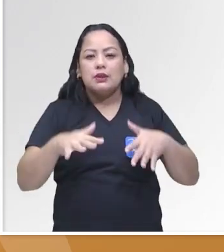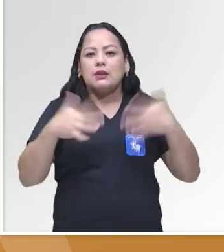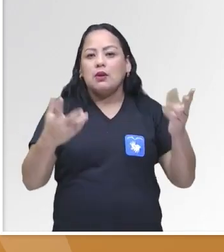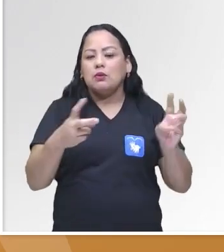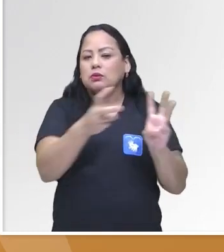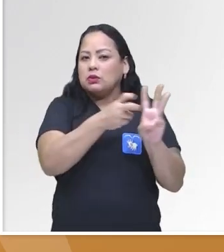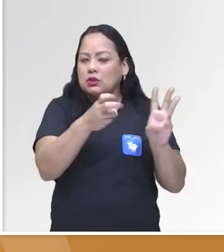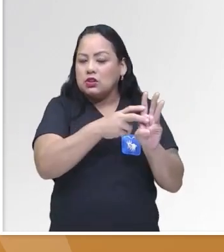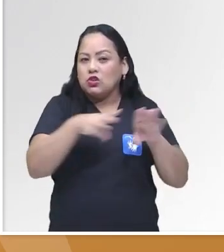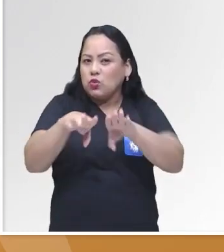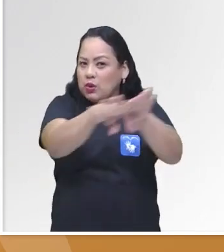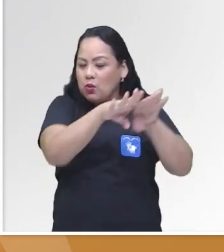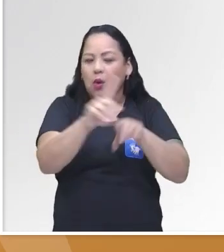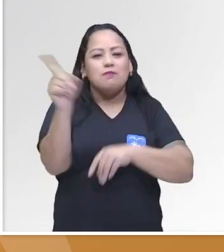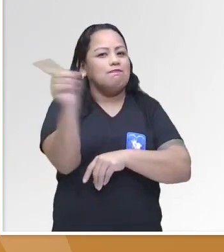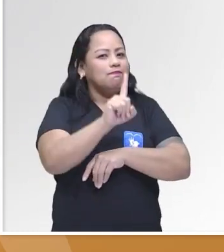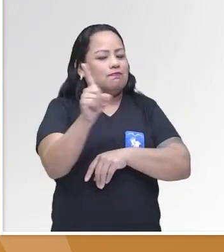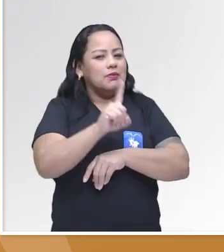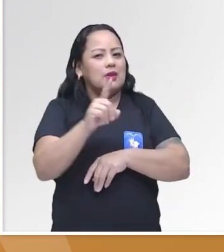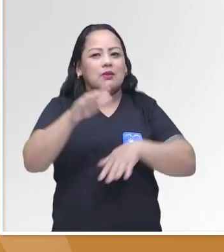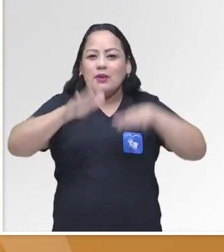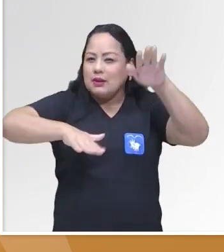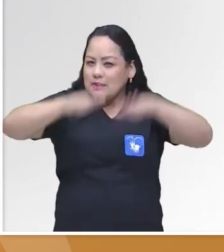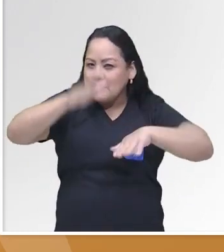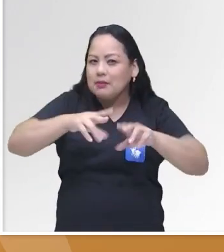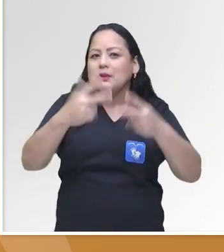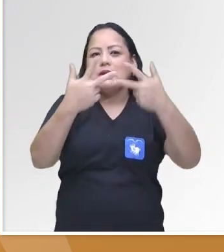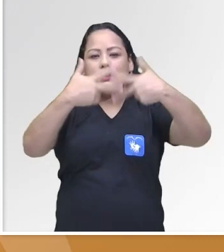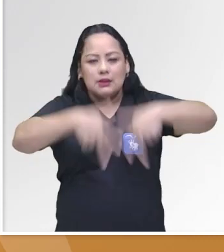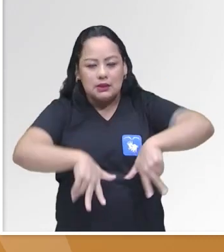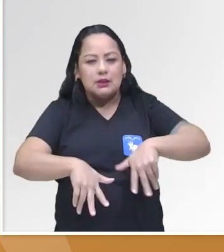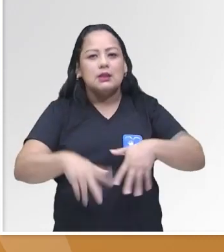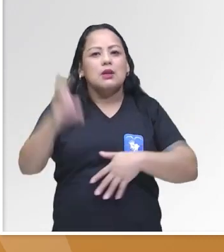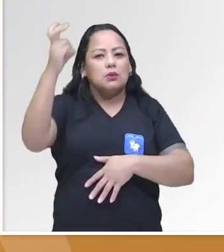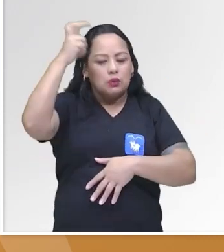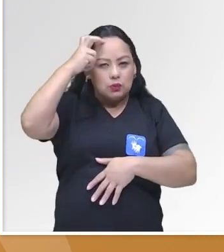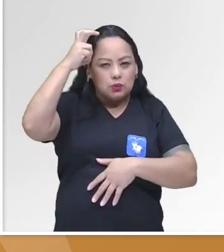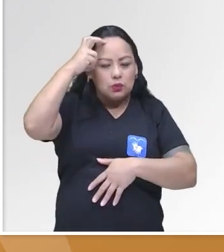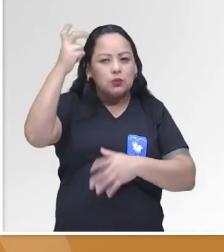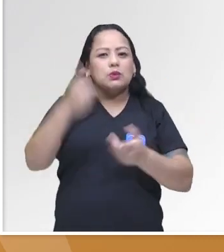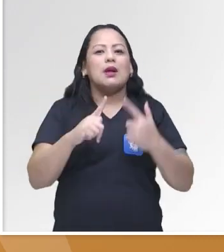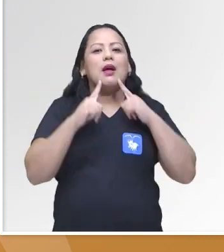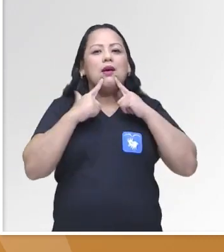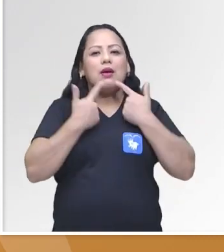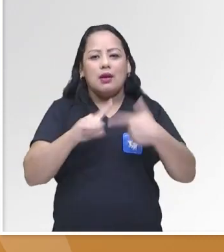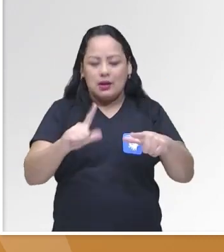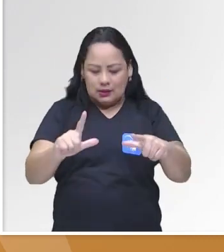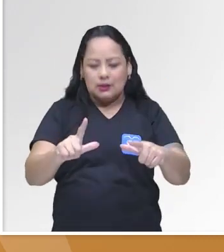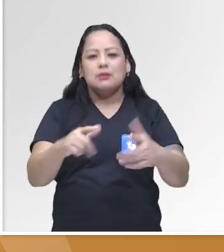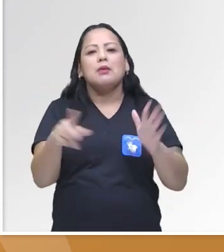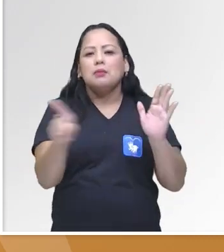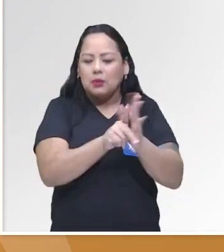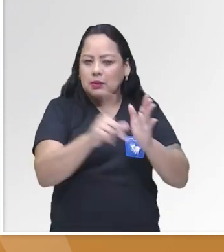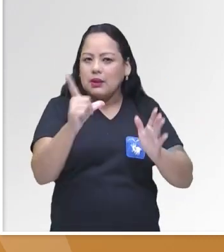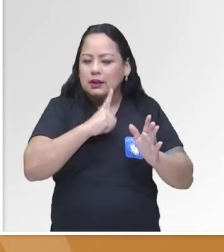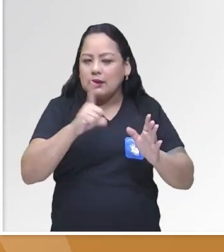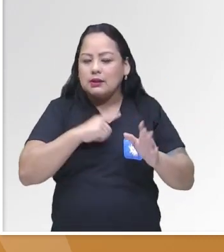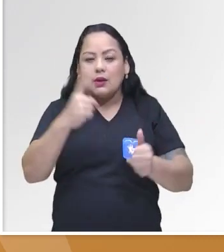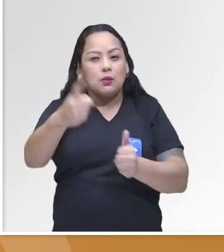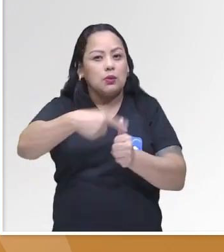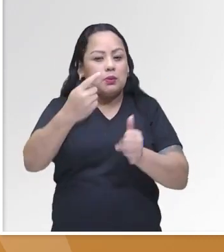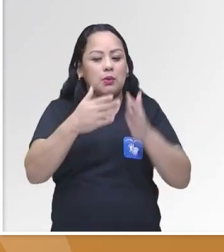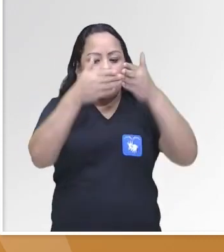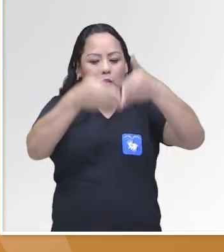não é tudo igual, viu? Depende ali da sua etnia, da sua cultura, sua língua específica. Quando o primeiro